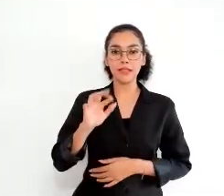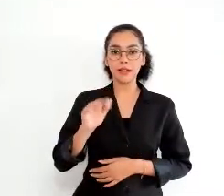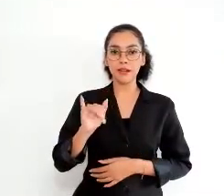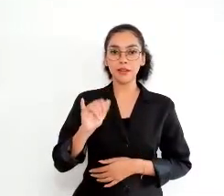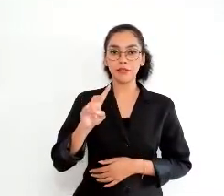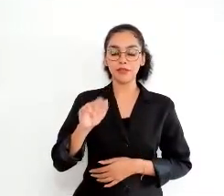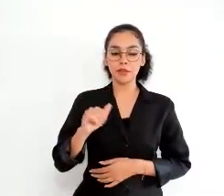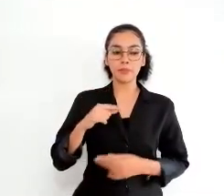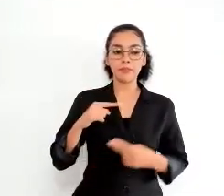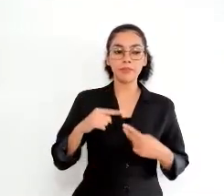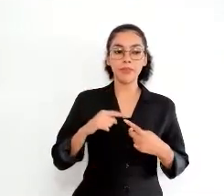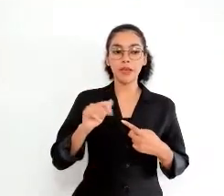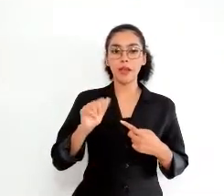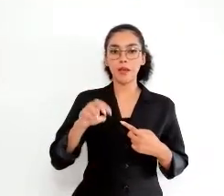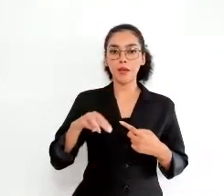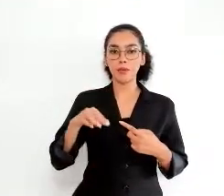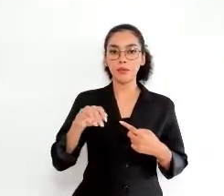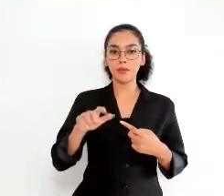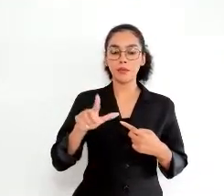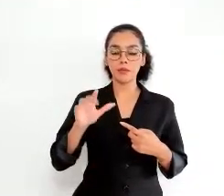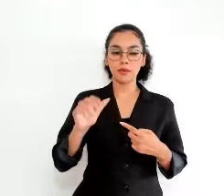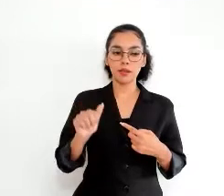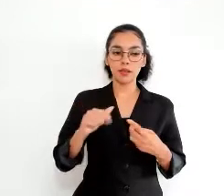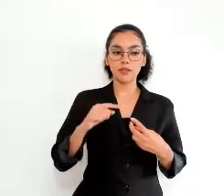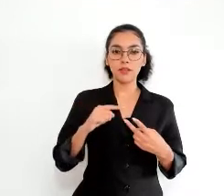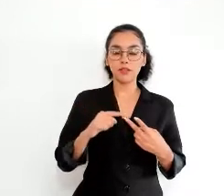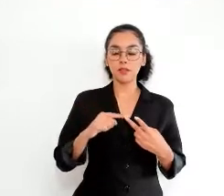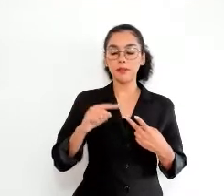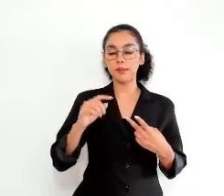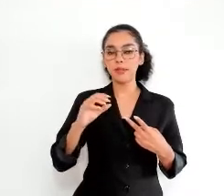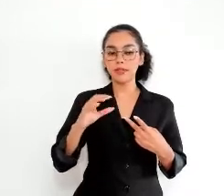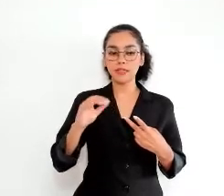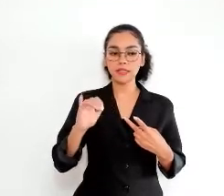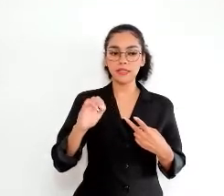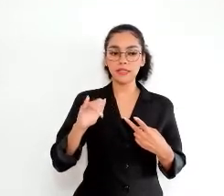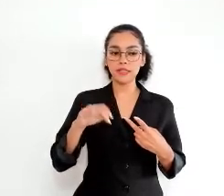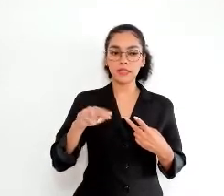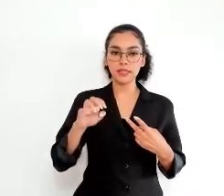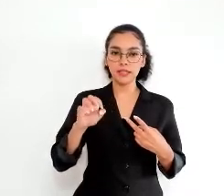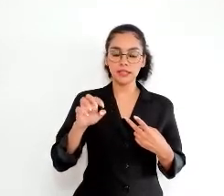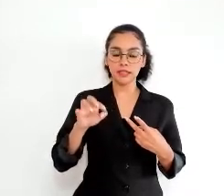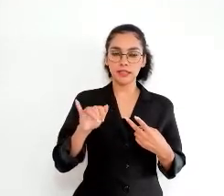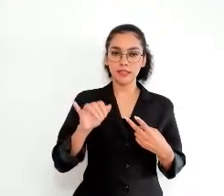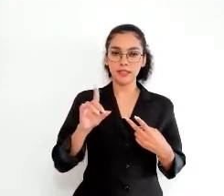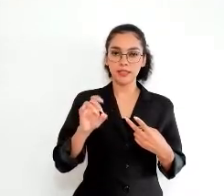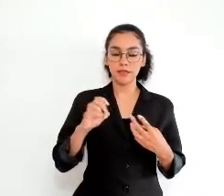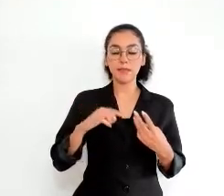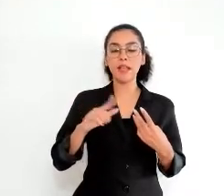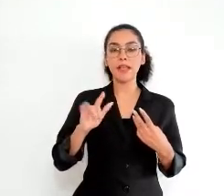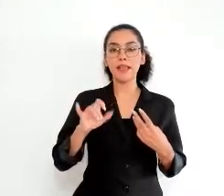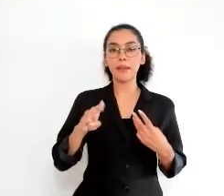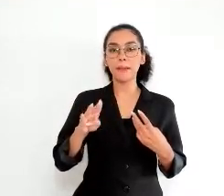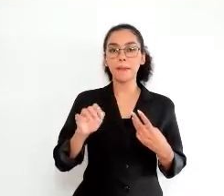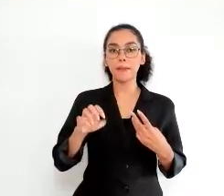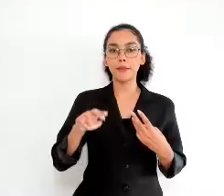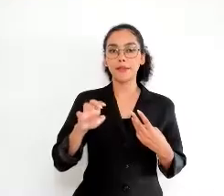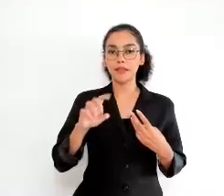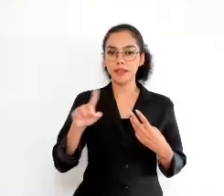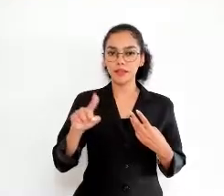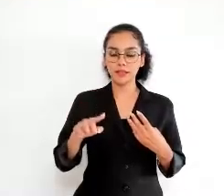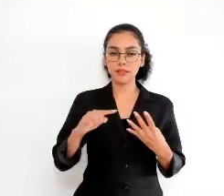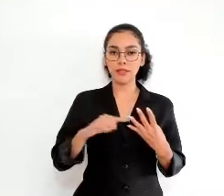Dilermando Mota, Zeneide Bezerra, Ibanês Monteiro, Glauber Rego, Gilson